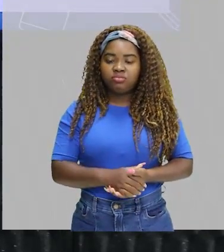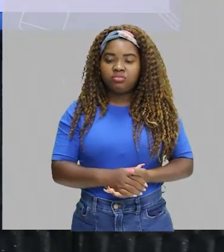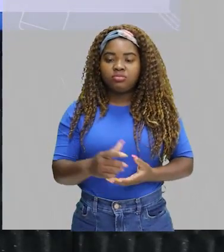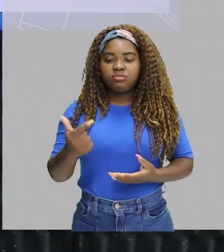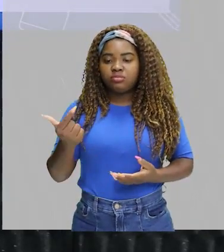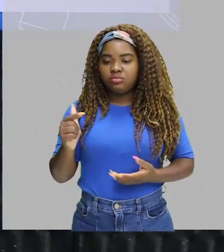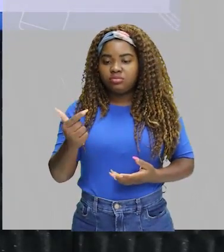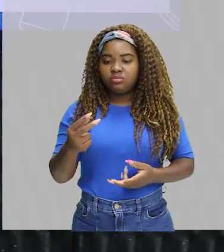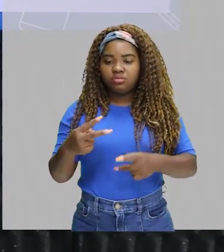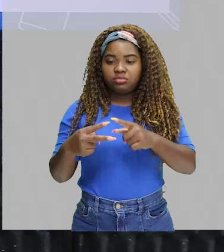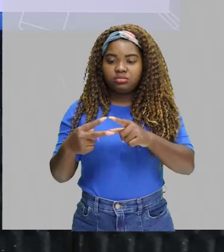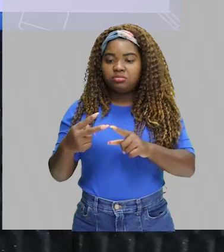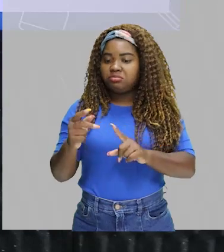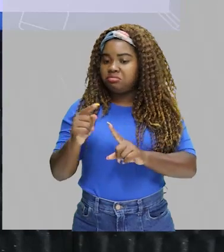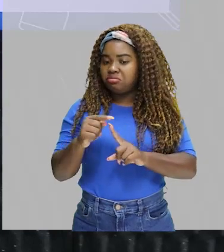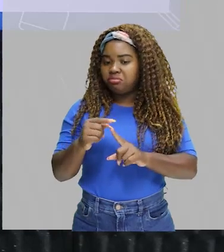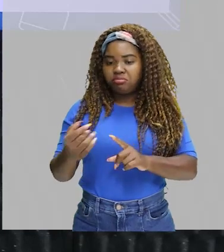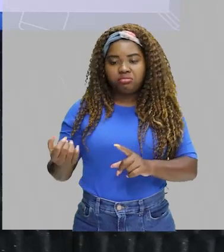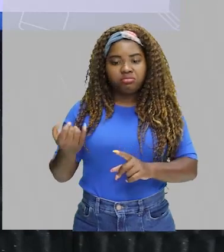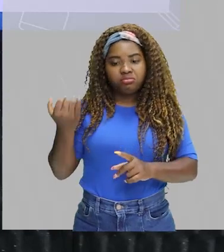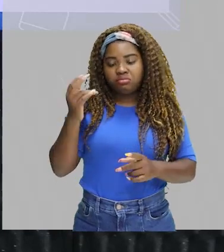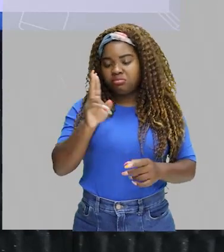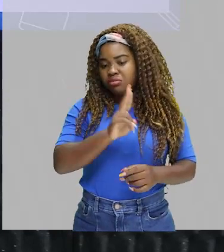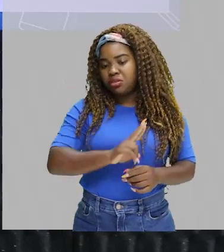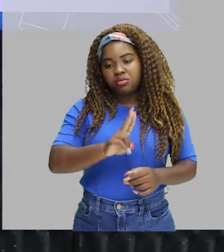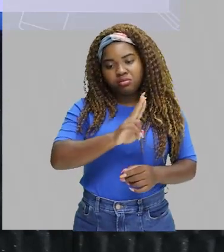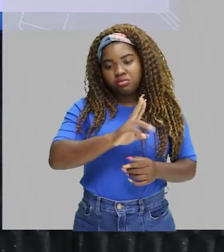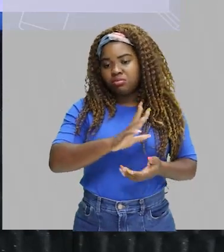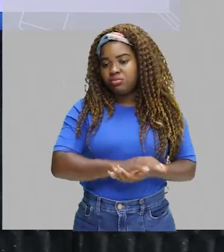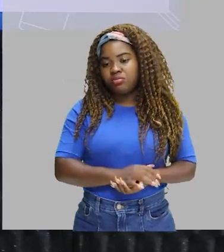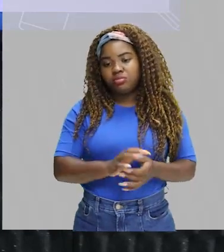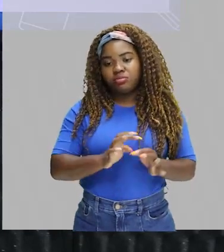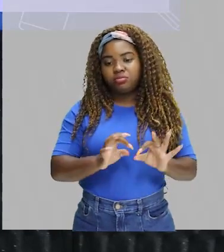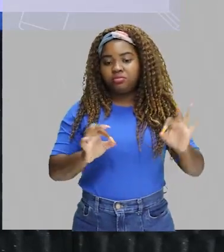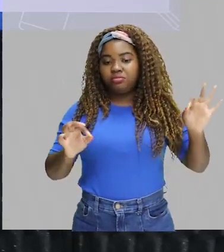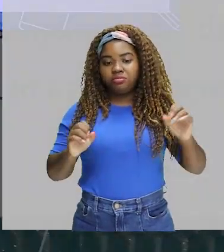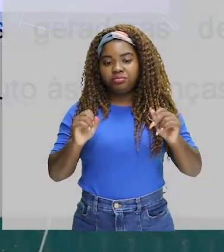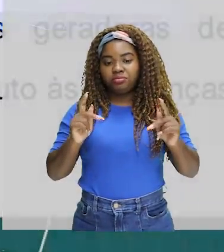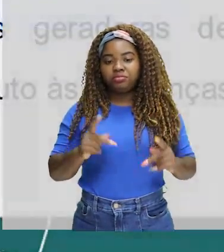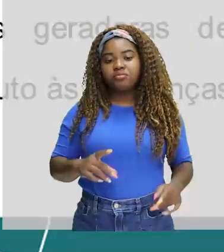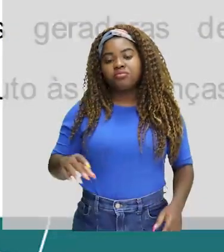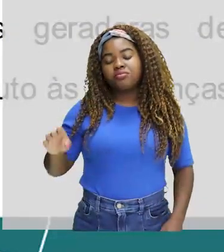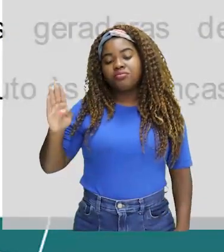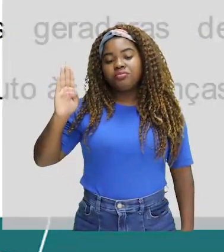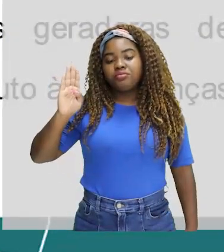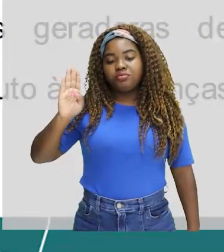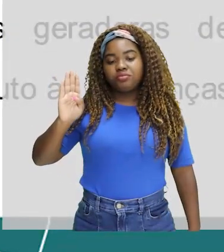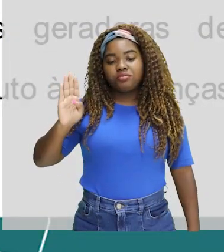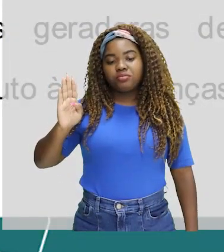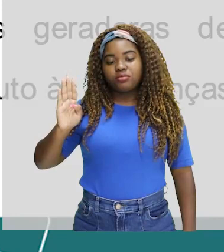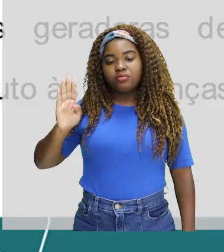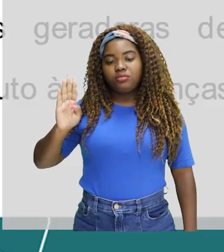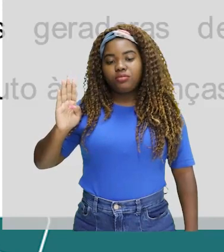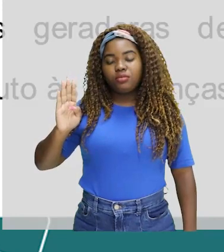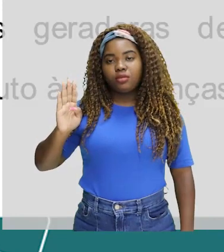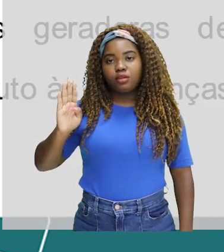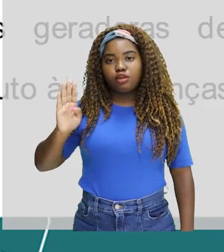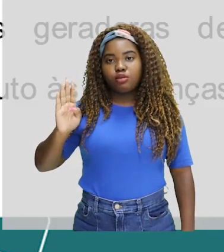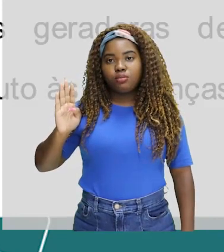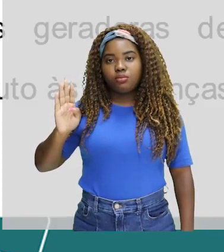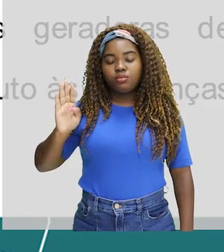momentos muito importantes no utilitarismo. Fica distante, tá? Letra B.